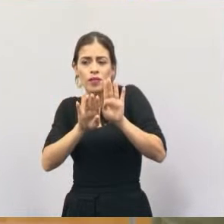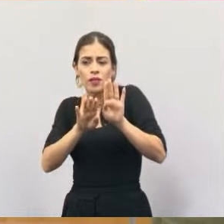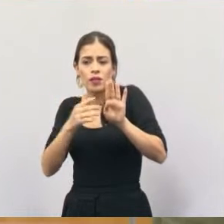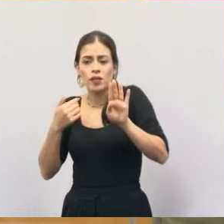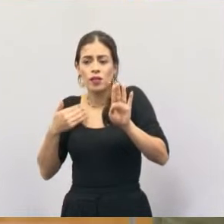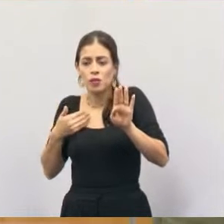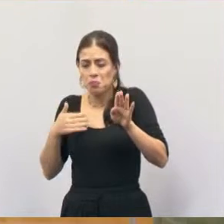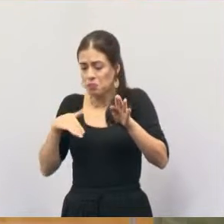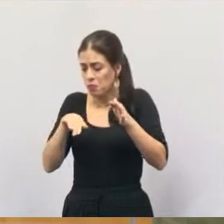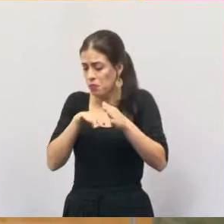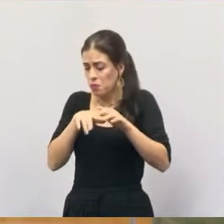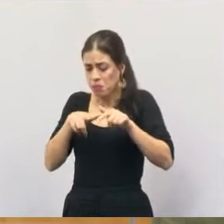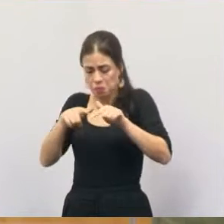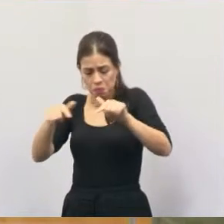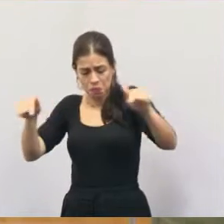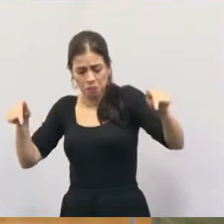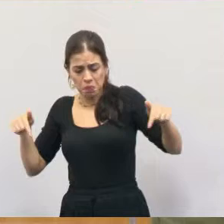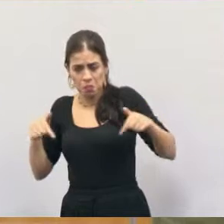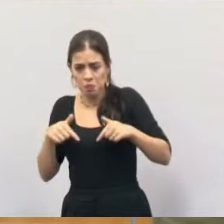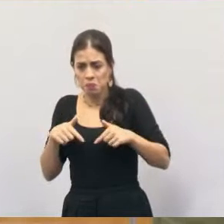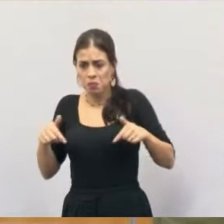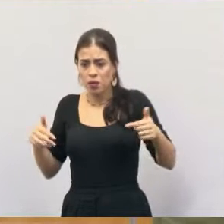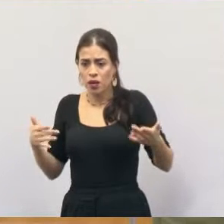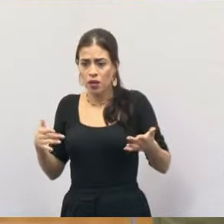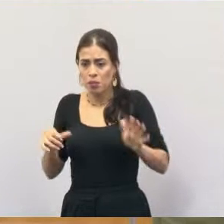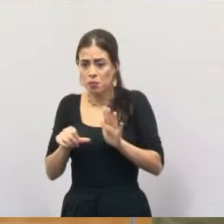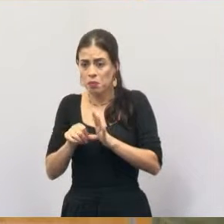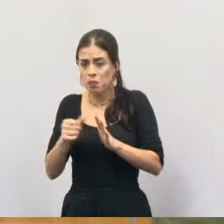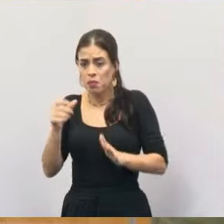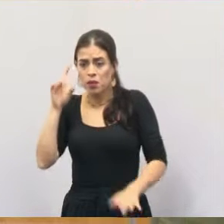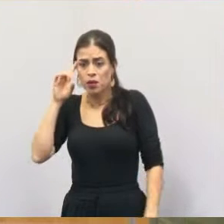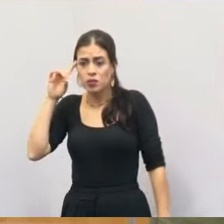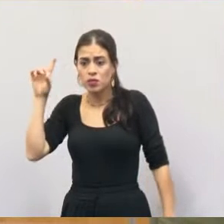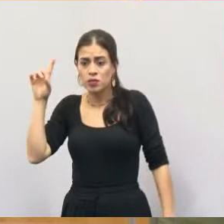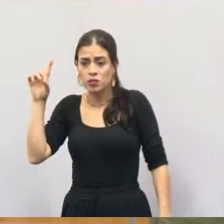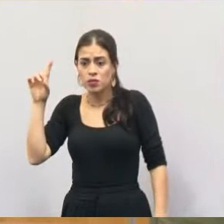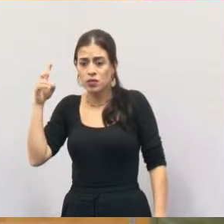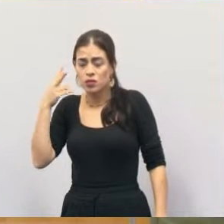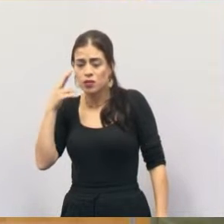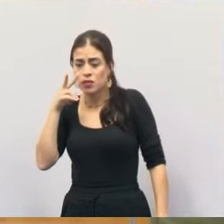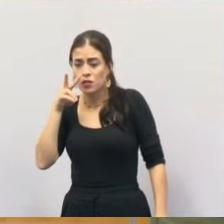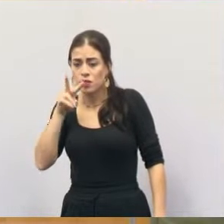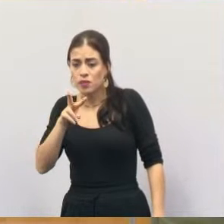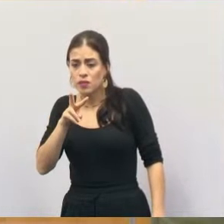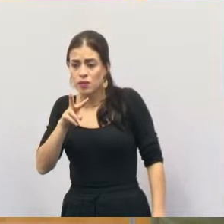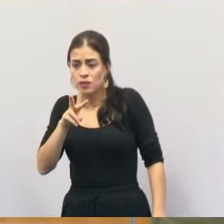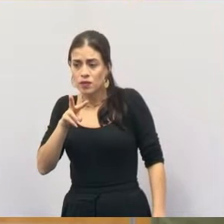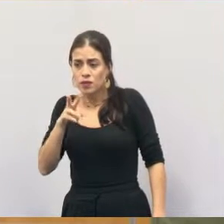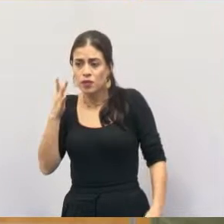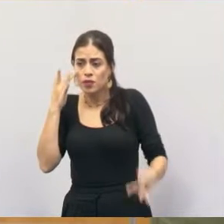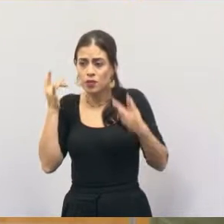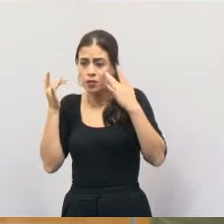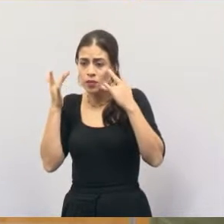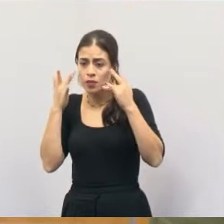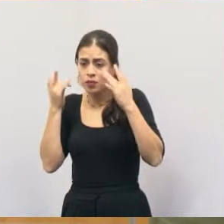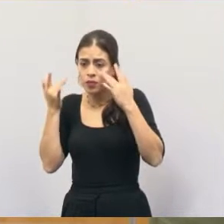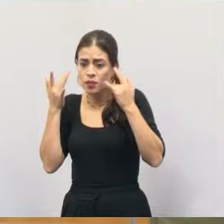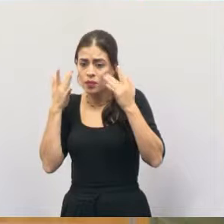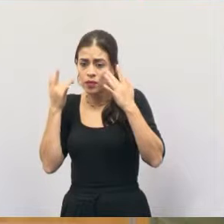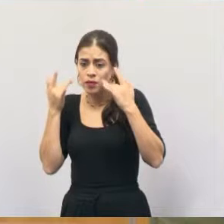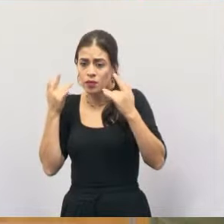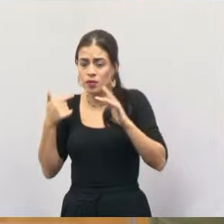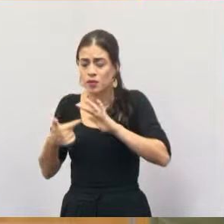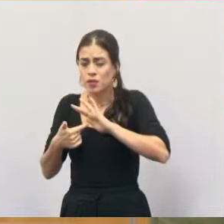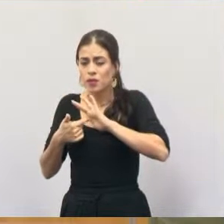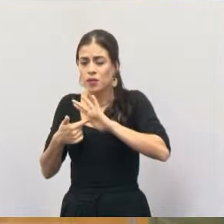palco. Esse foi o primeiro dia em que fui assistir uma peça de teatro. Ali foi o prenúncio